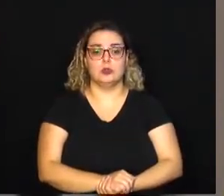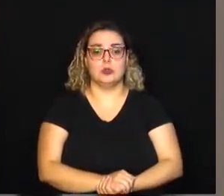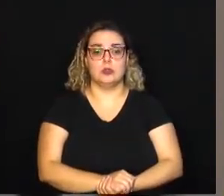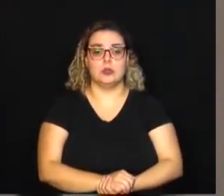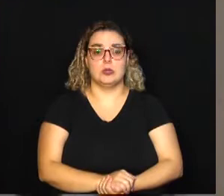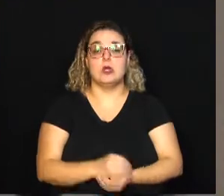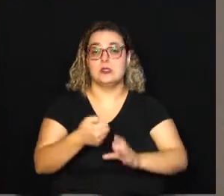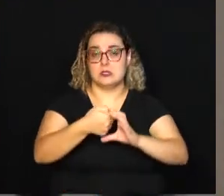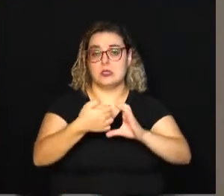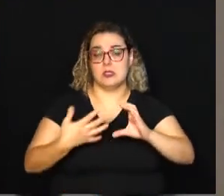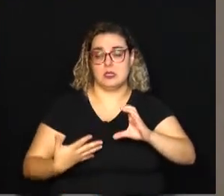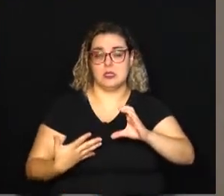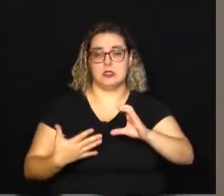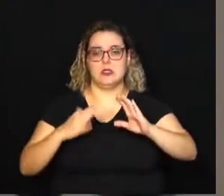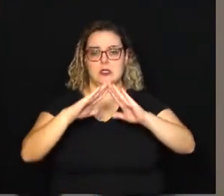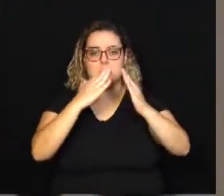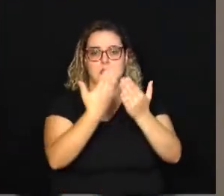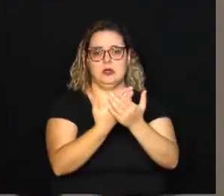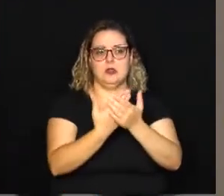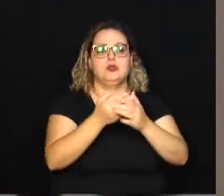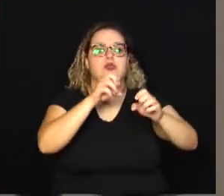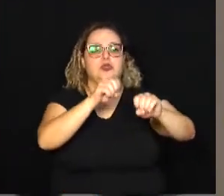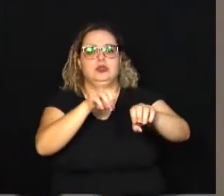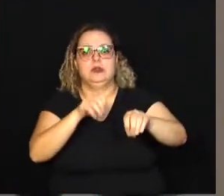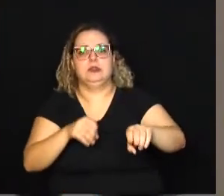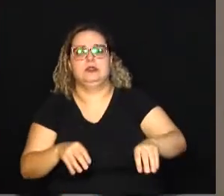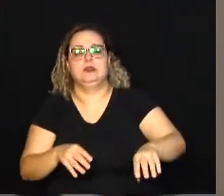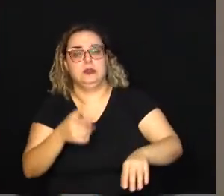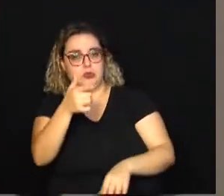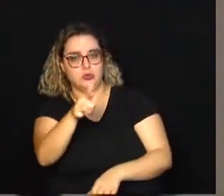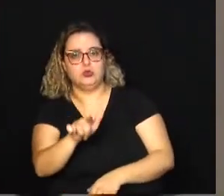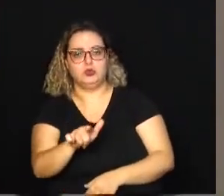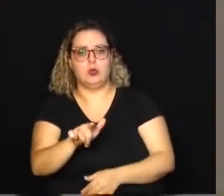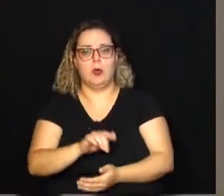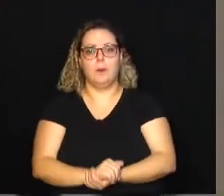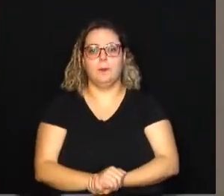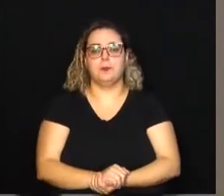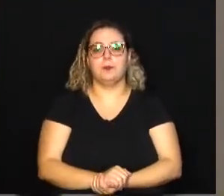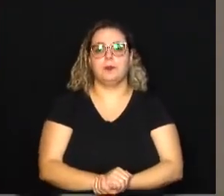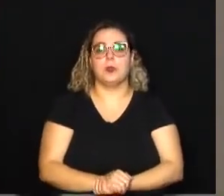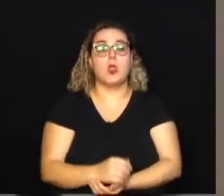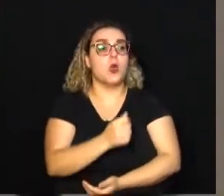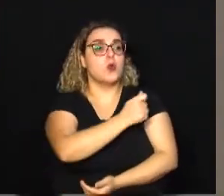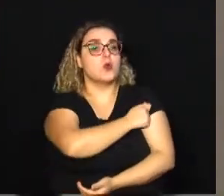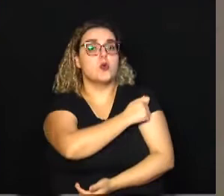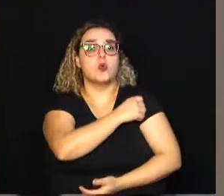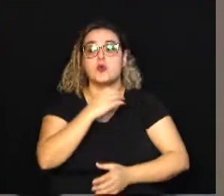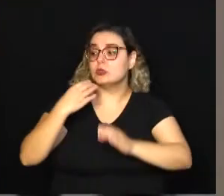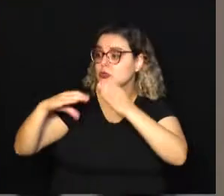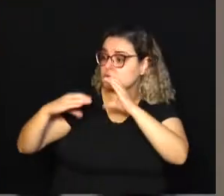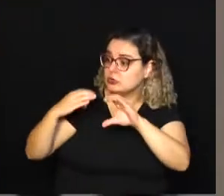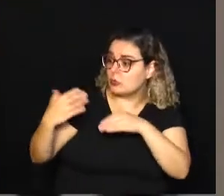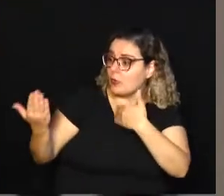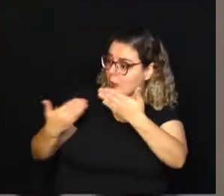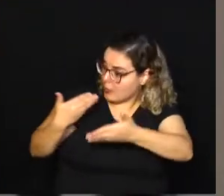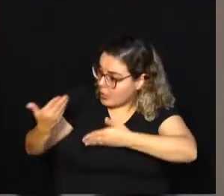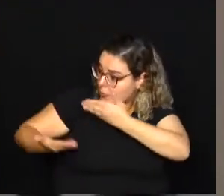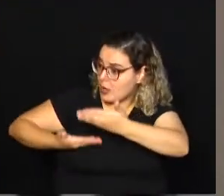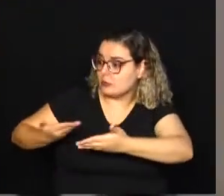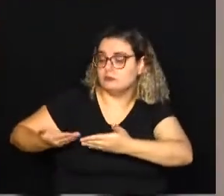escolas brasileiras ainda, né, apesar de tudo isso, os alunos se comunicam, os alunos estão